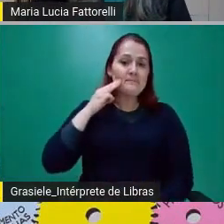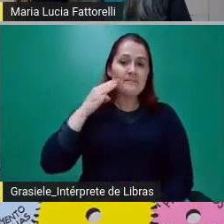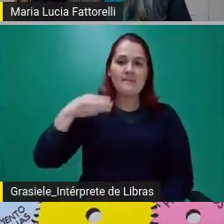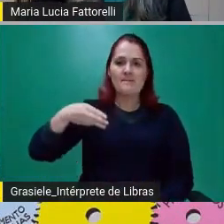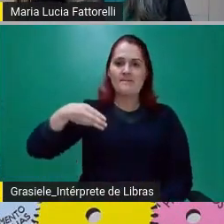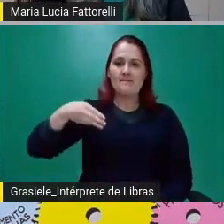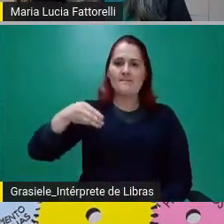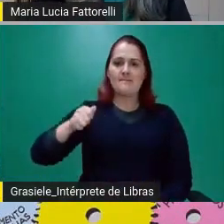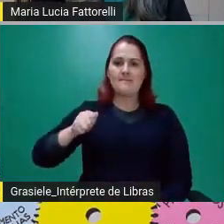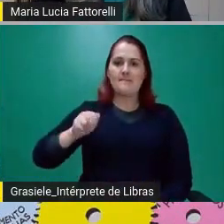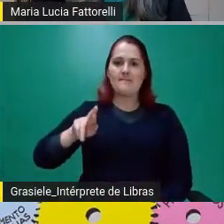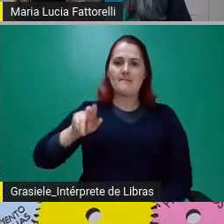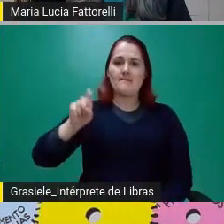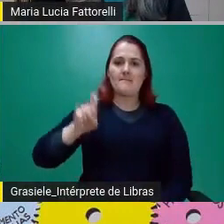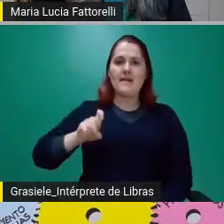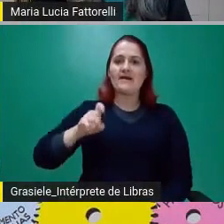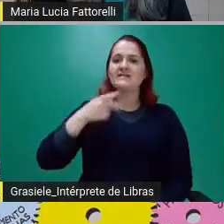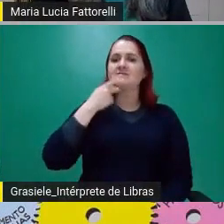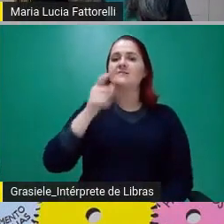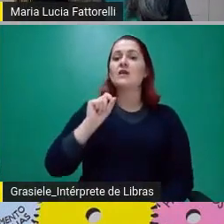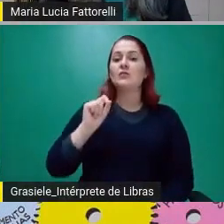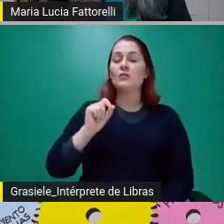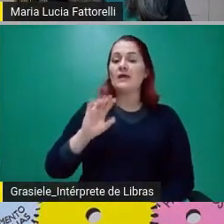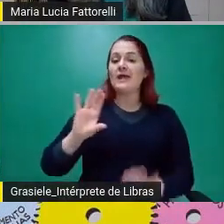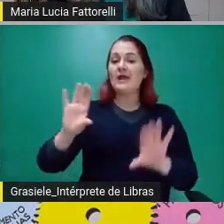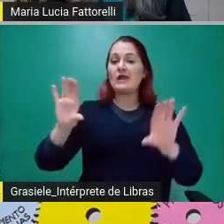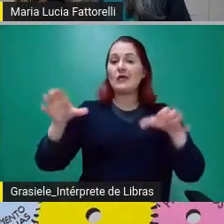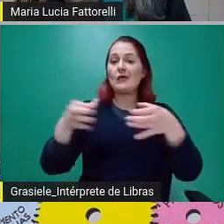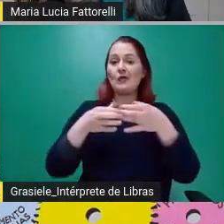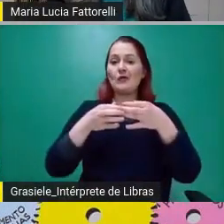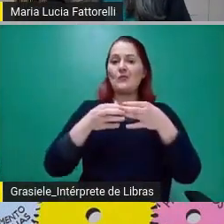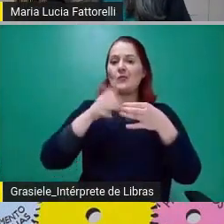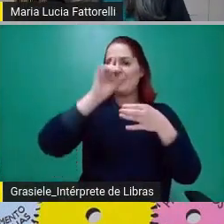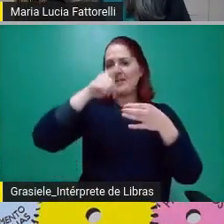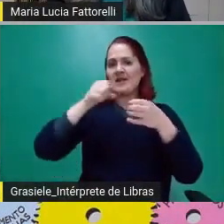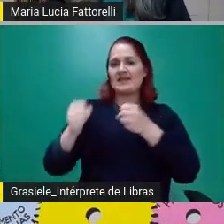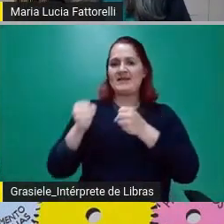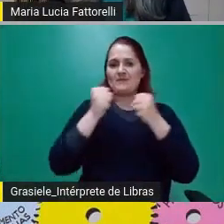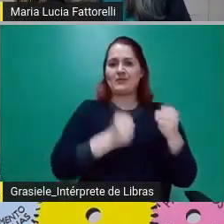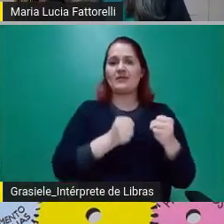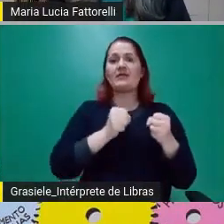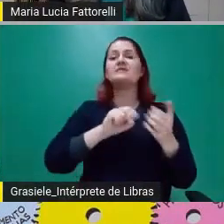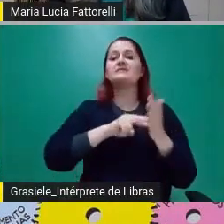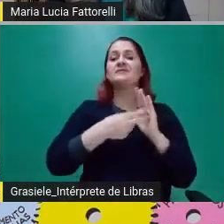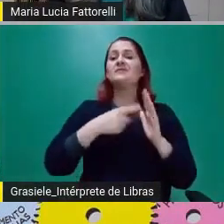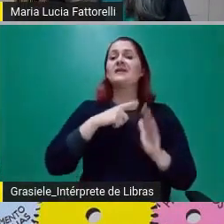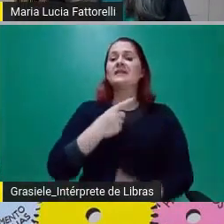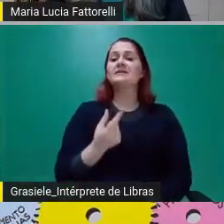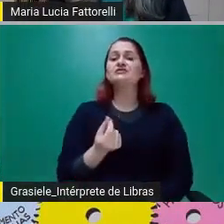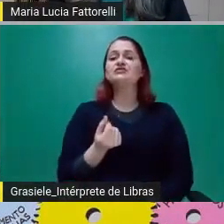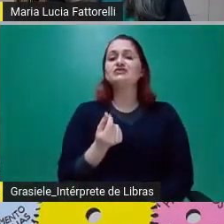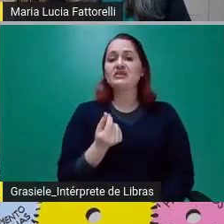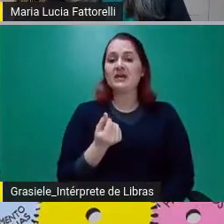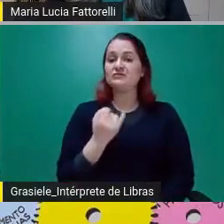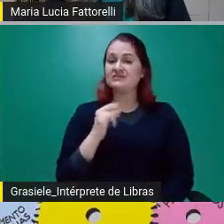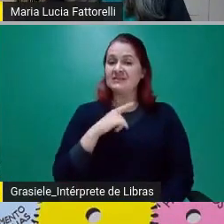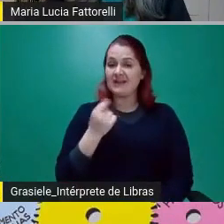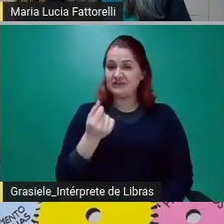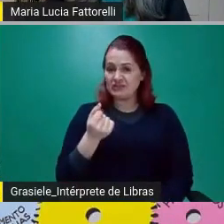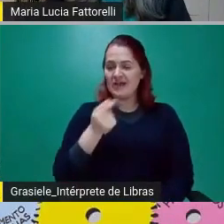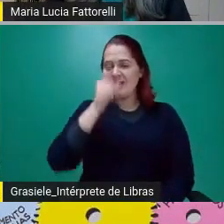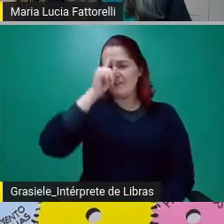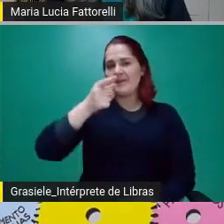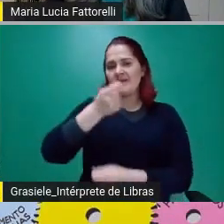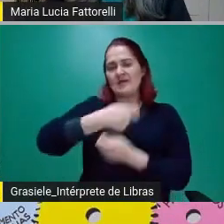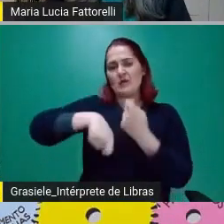que domina economicamente, ela também domina política e ideologicamente, né? Construindo relações sociais